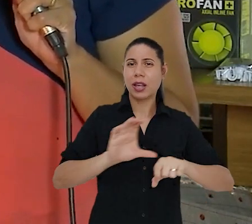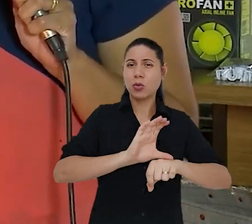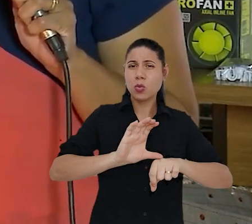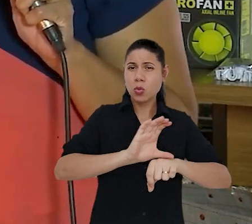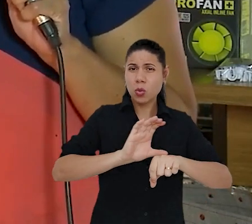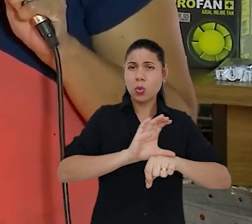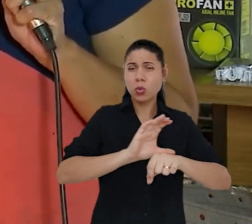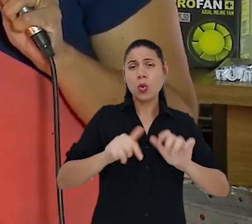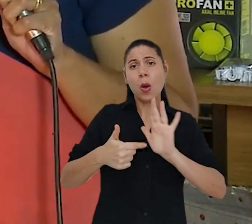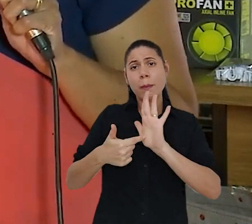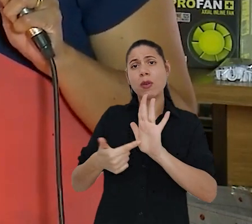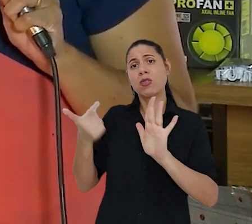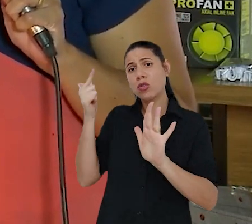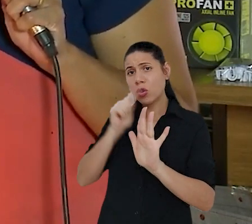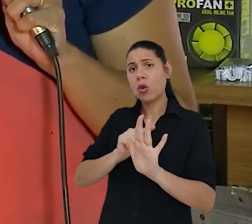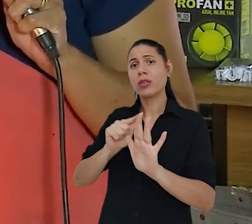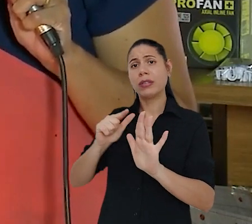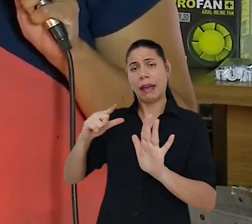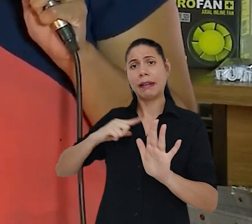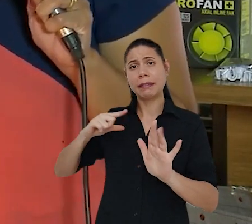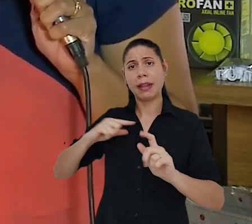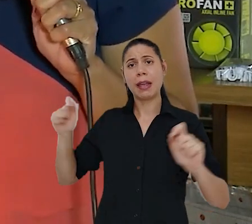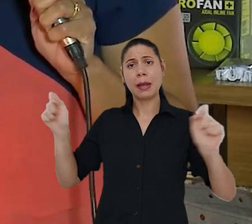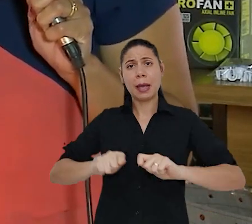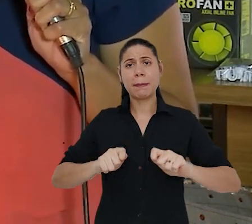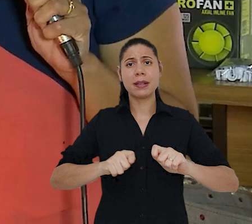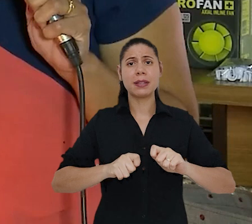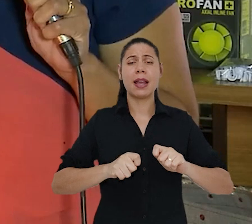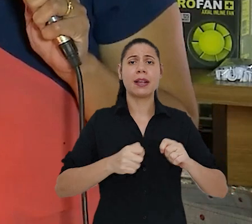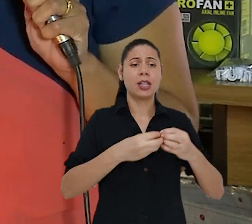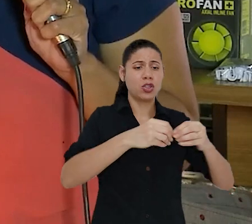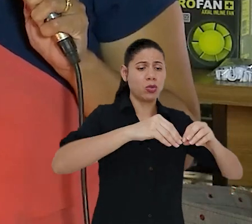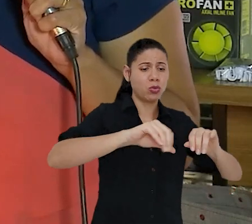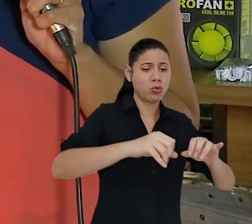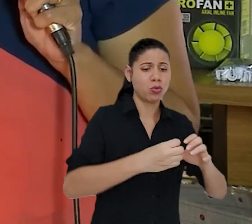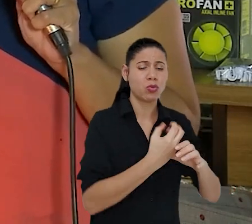técnica para o manejo da planta, além de autorização da